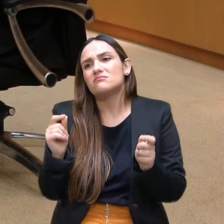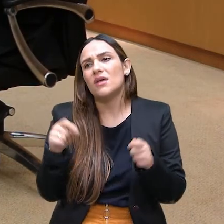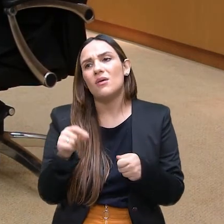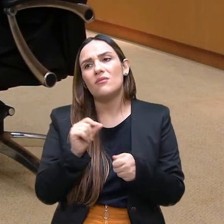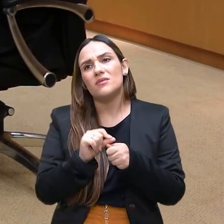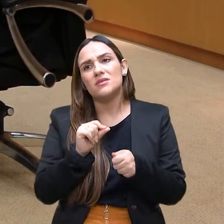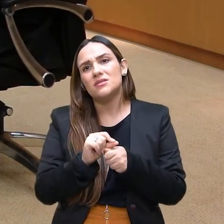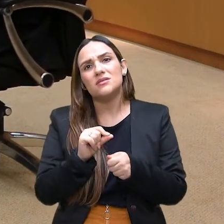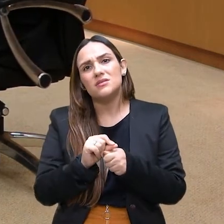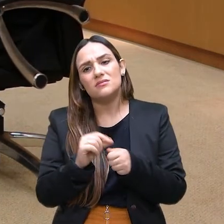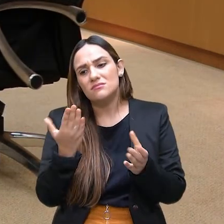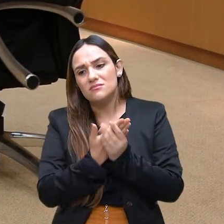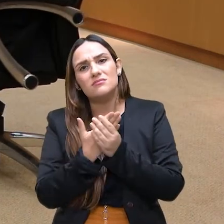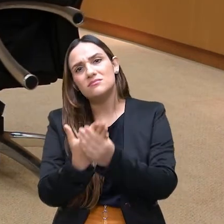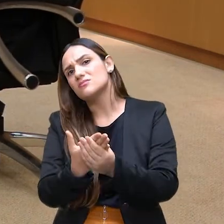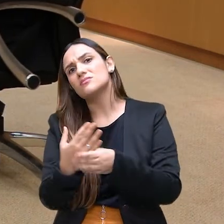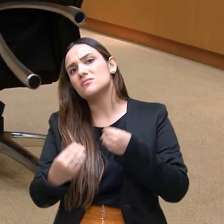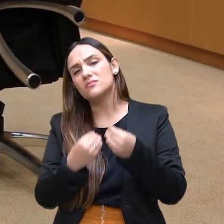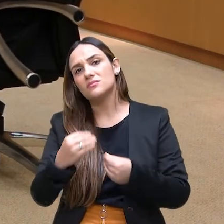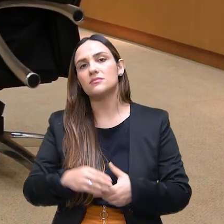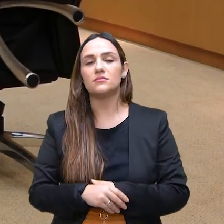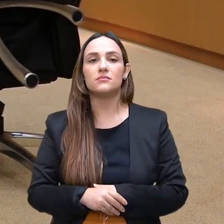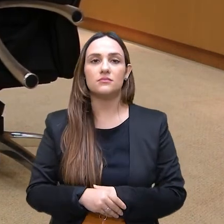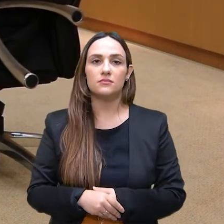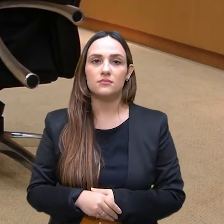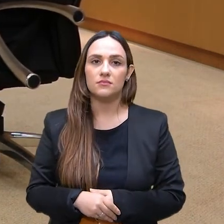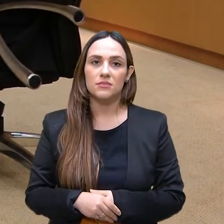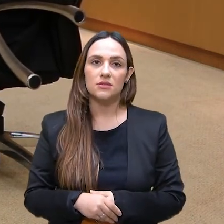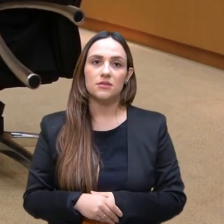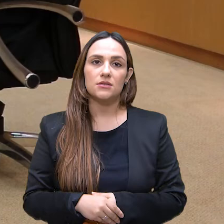Como que é esse processo de judicialização? Então,